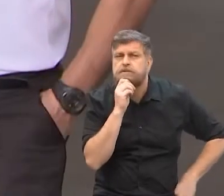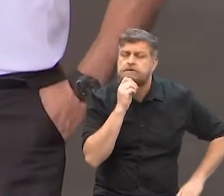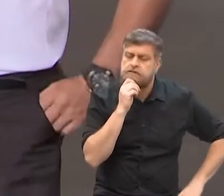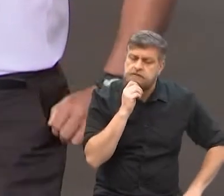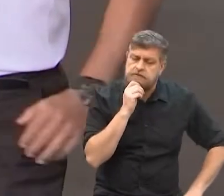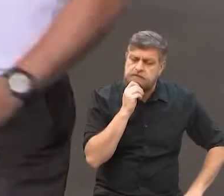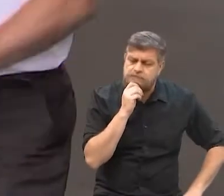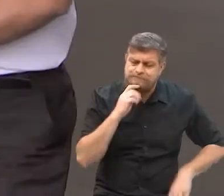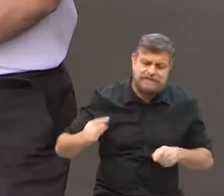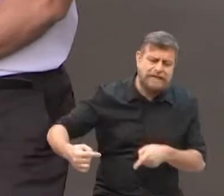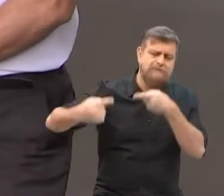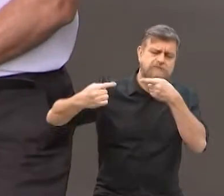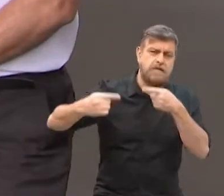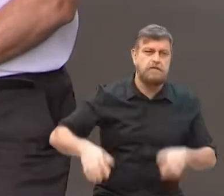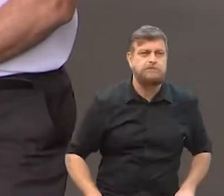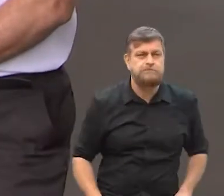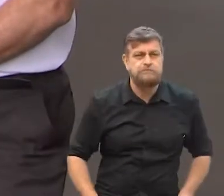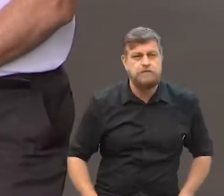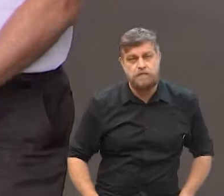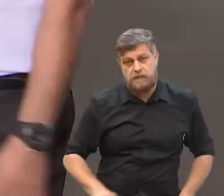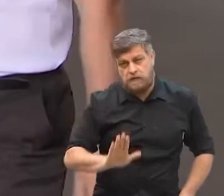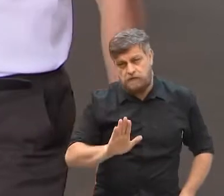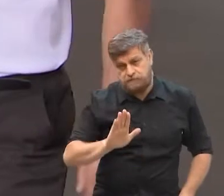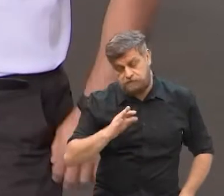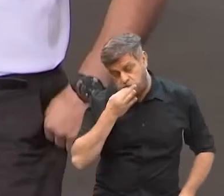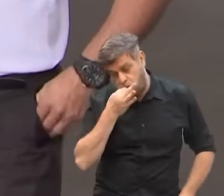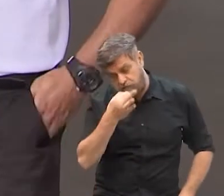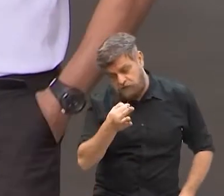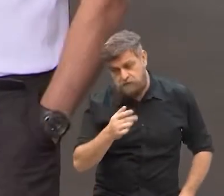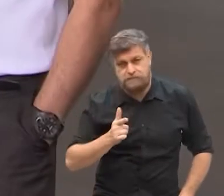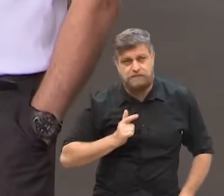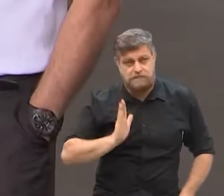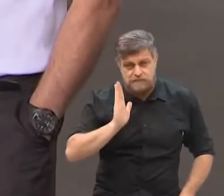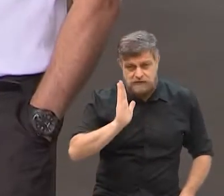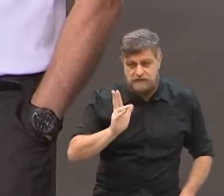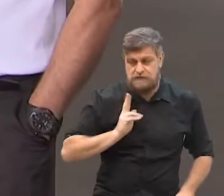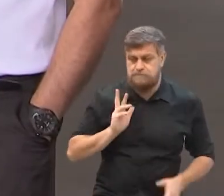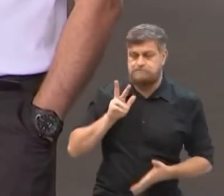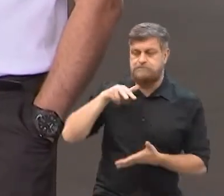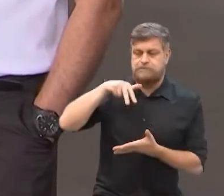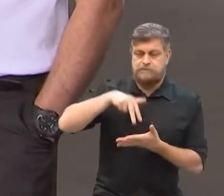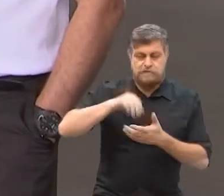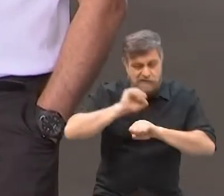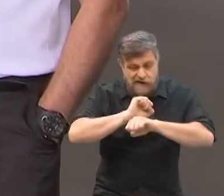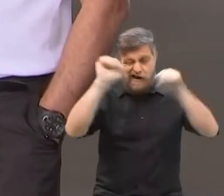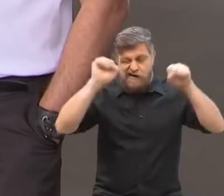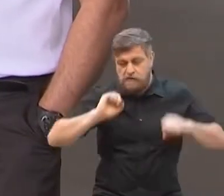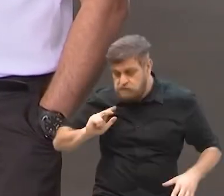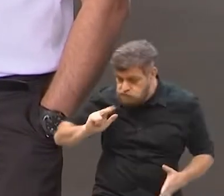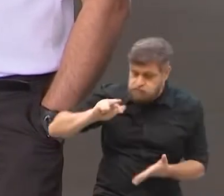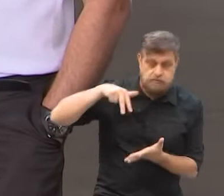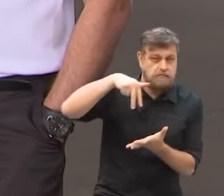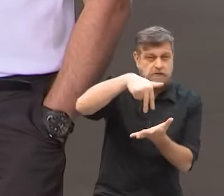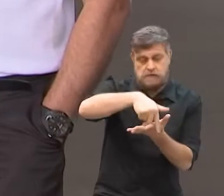O grande desafio, assim... O desafio já tem que vir, levantar e vir para poder,